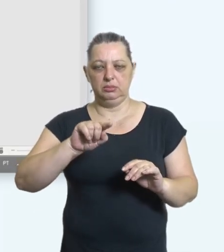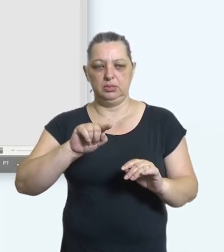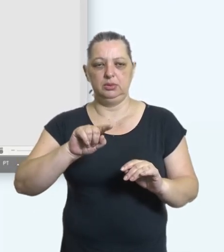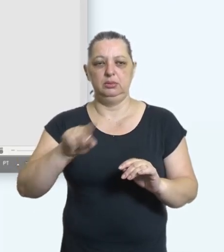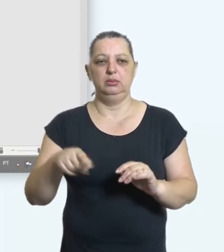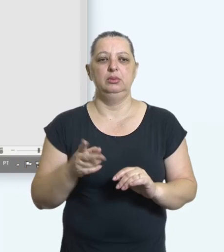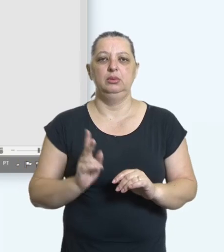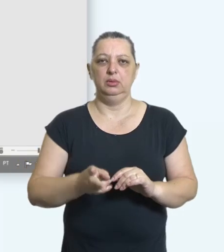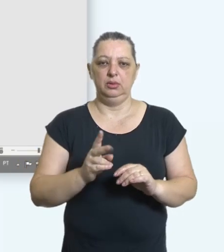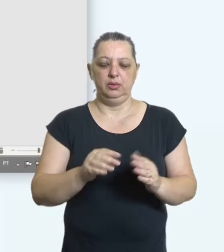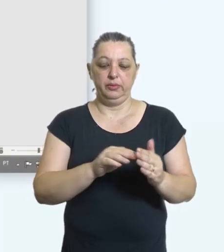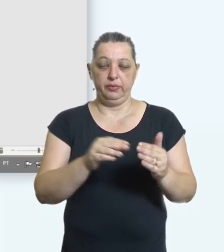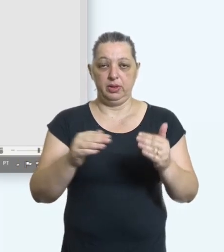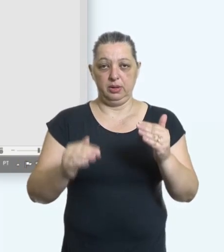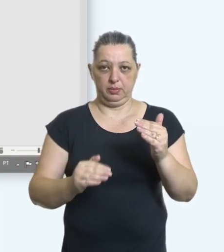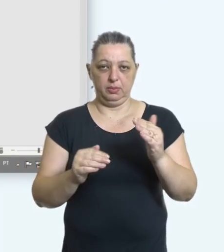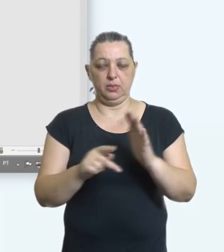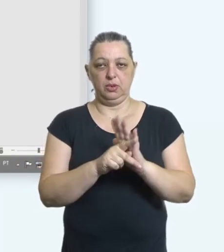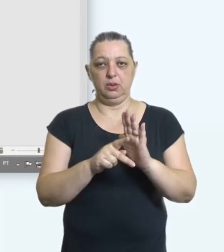outro parágrafo.